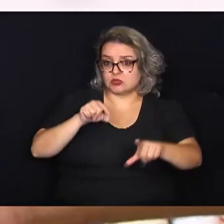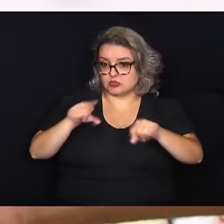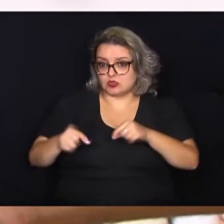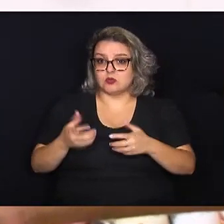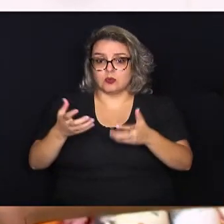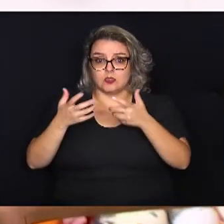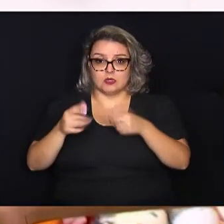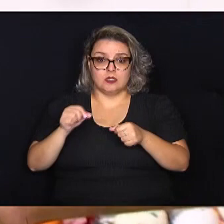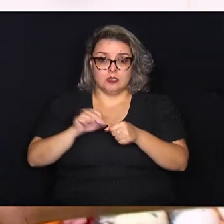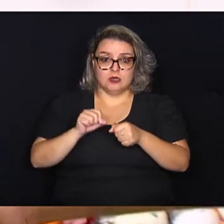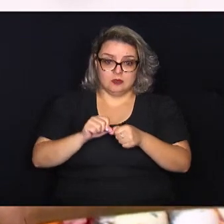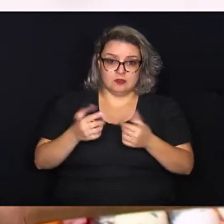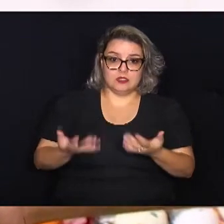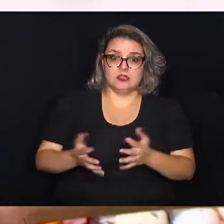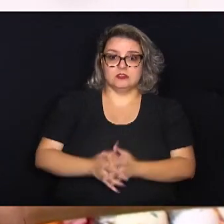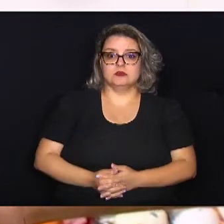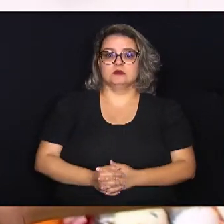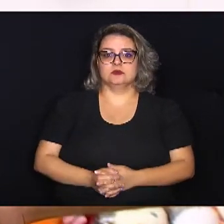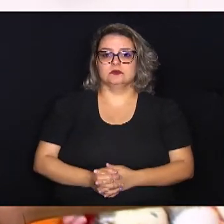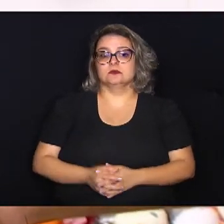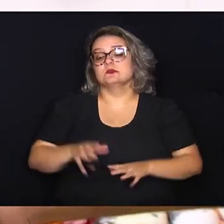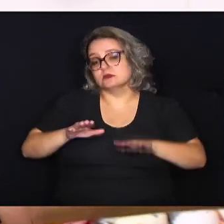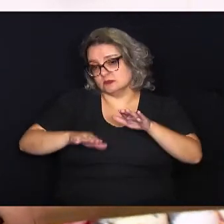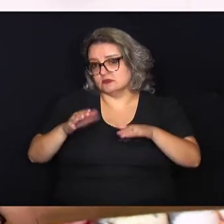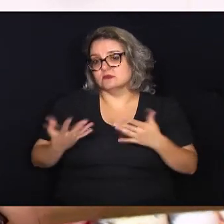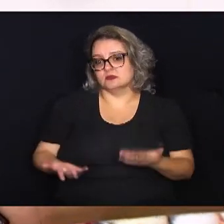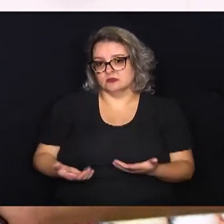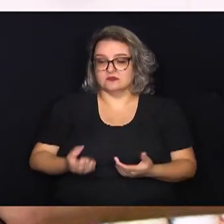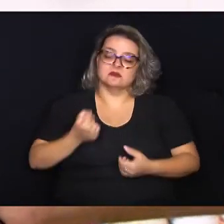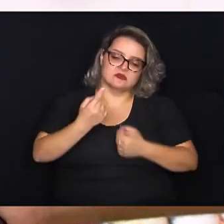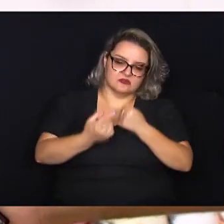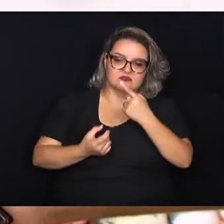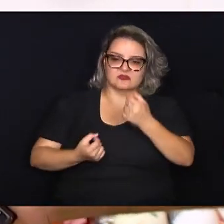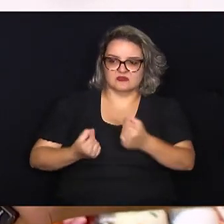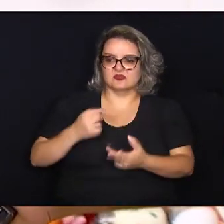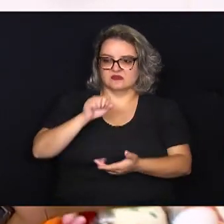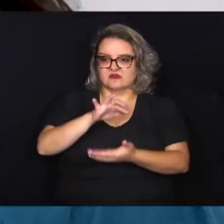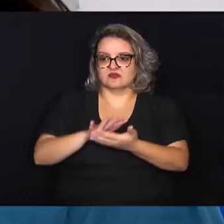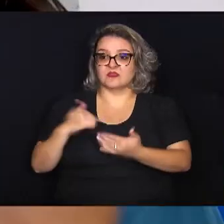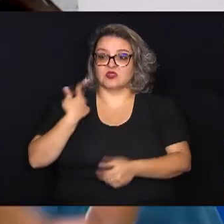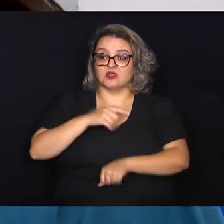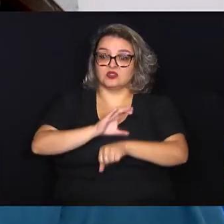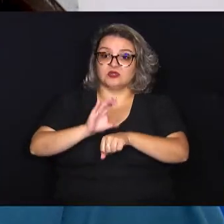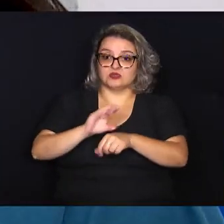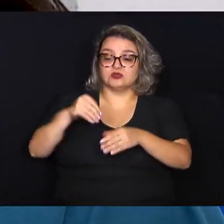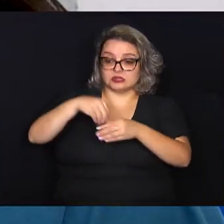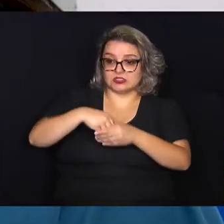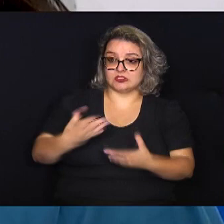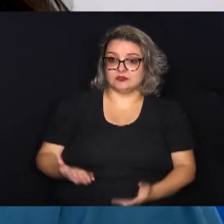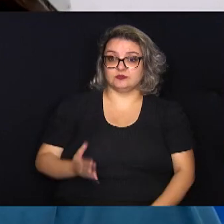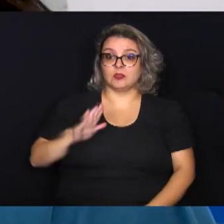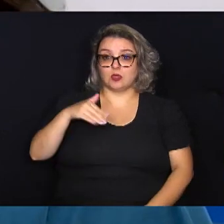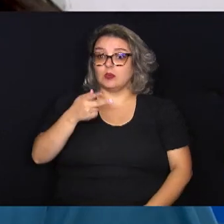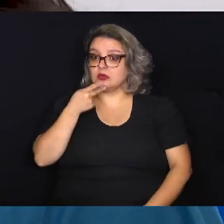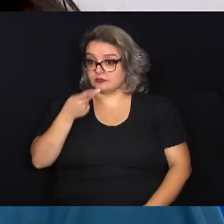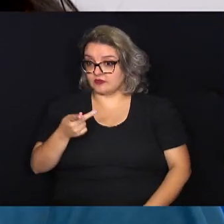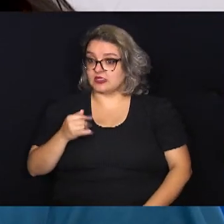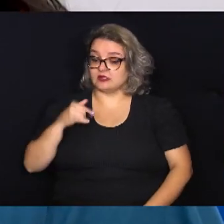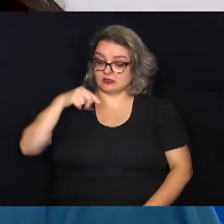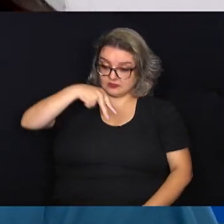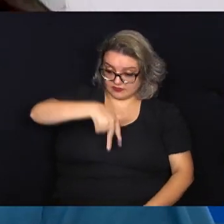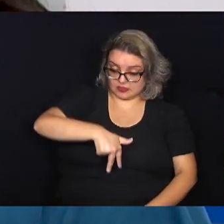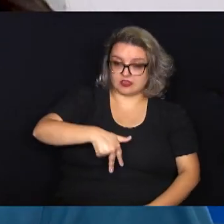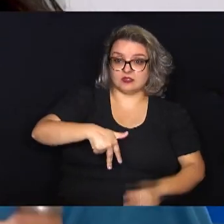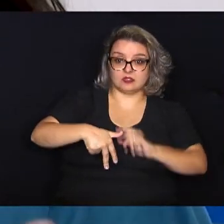querem fazer. E, às vezes, também trazemos algumas atividades do nosso curso para cá. Quando a gente fala que vem aqui, fala os nomes, fala